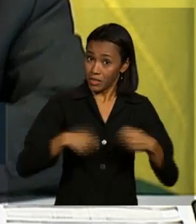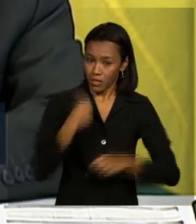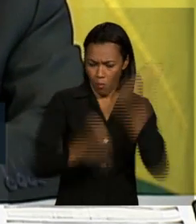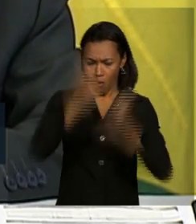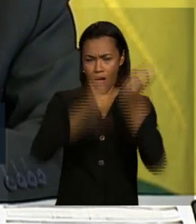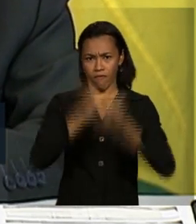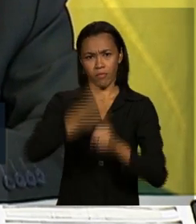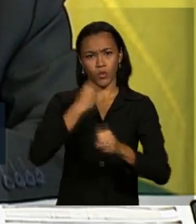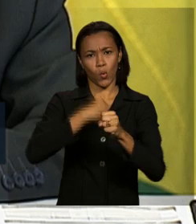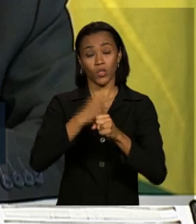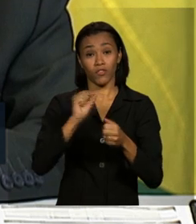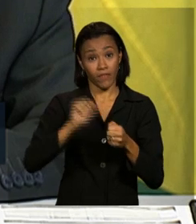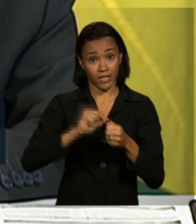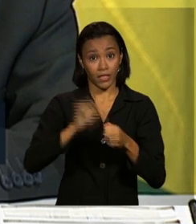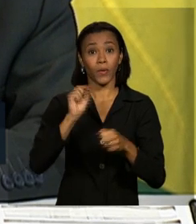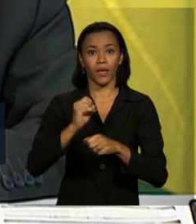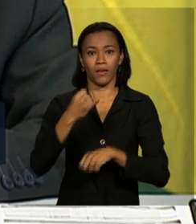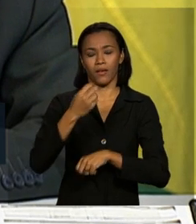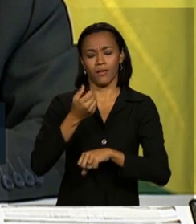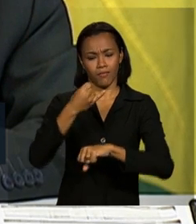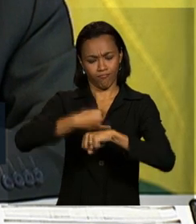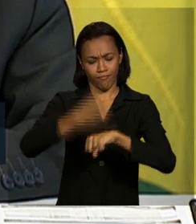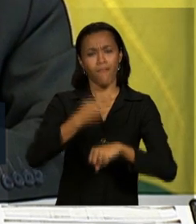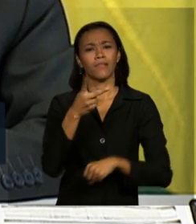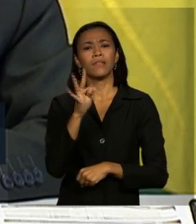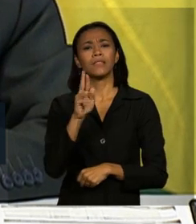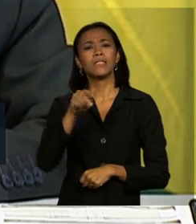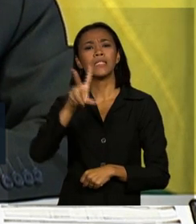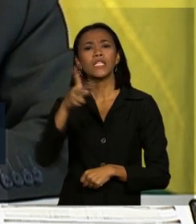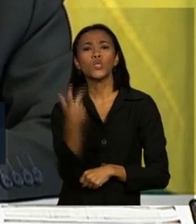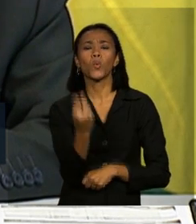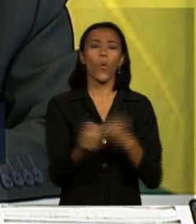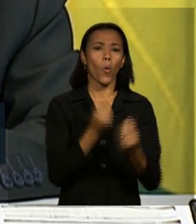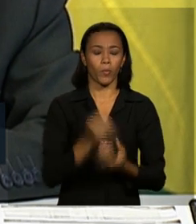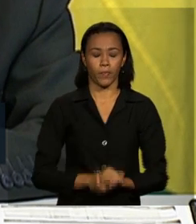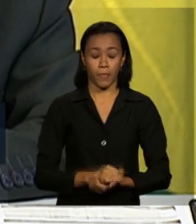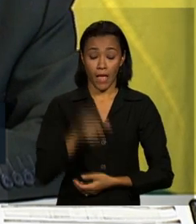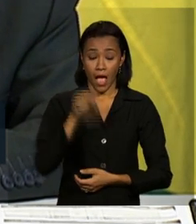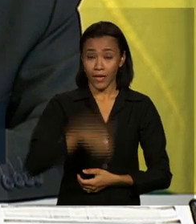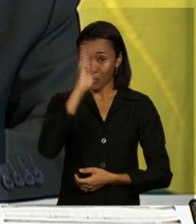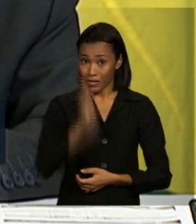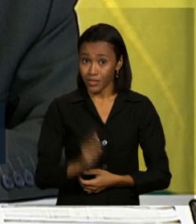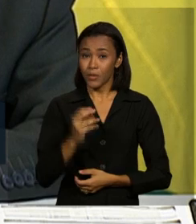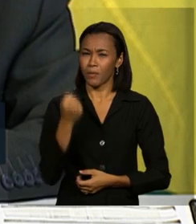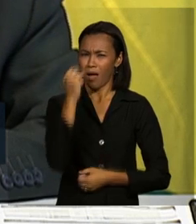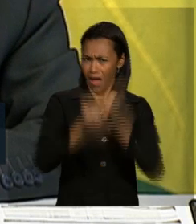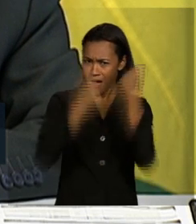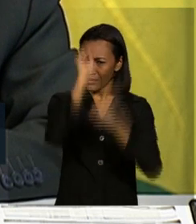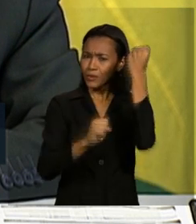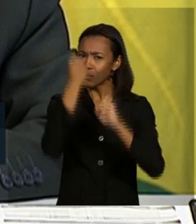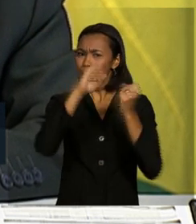e é interessante observar o que que aconteceu com a indústria Ferroviária brasileira